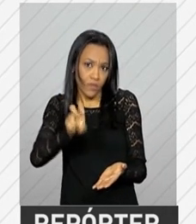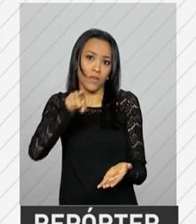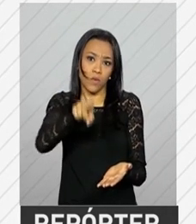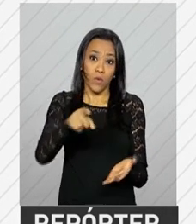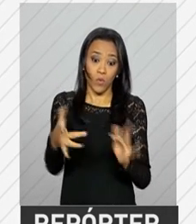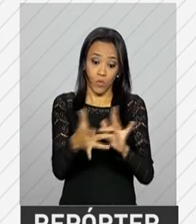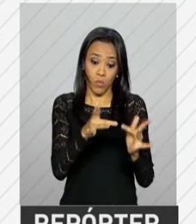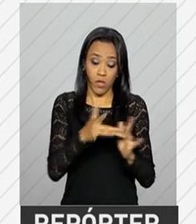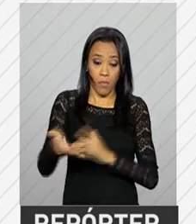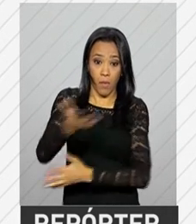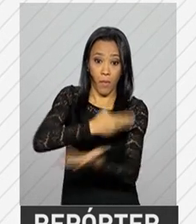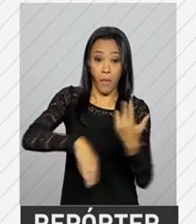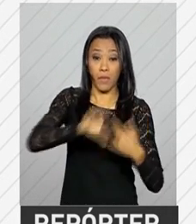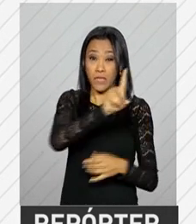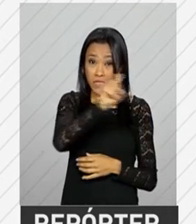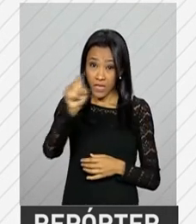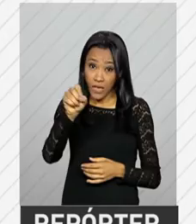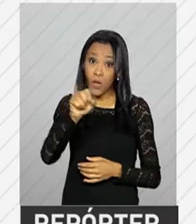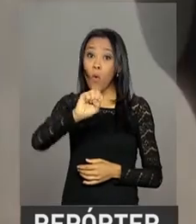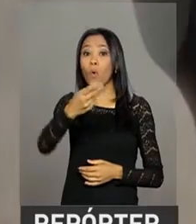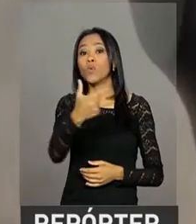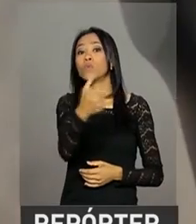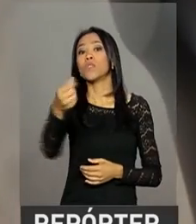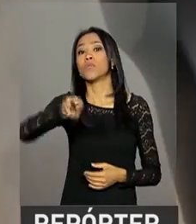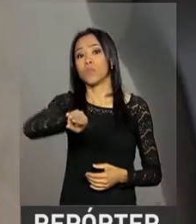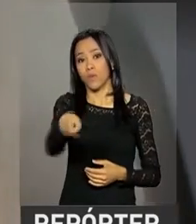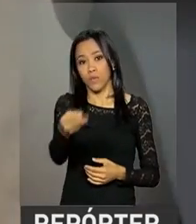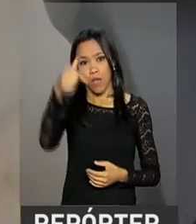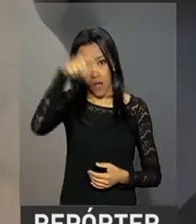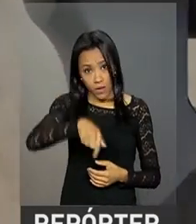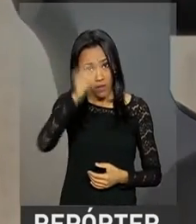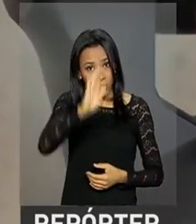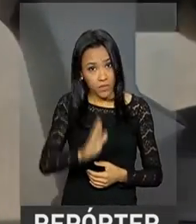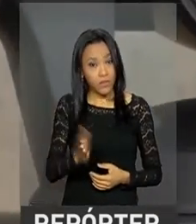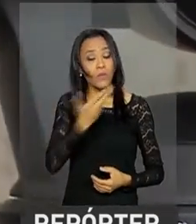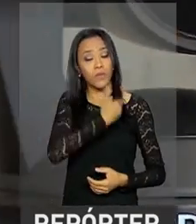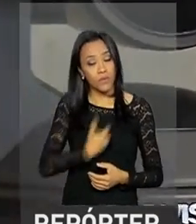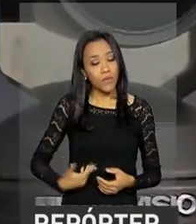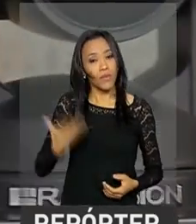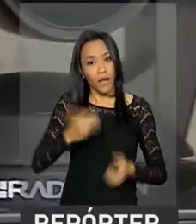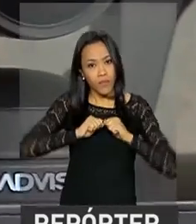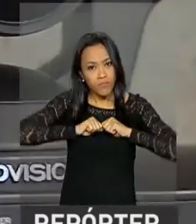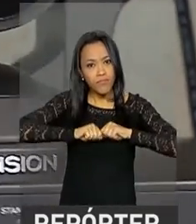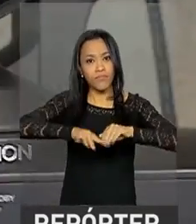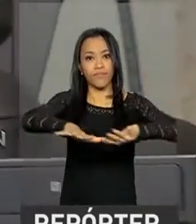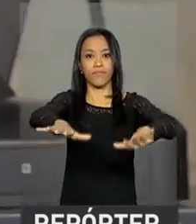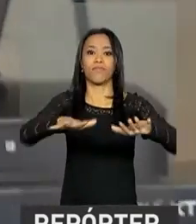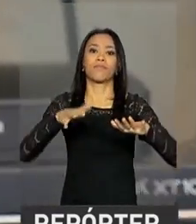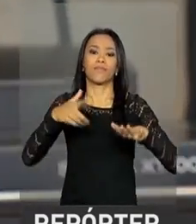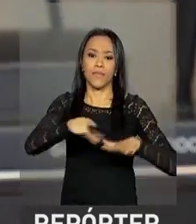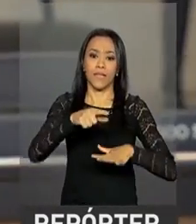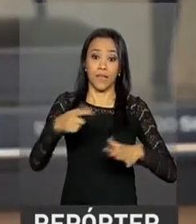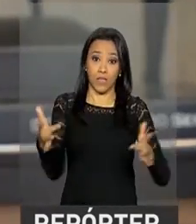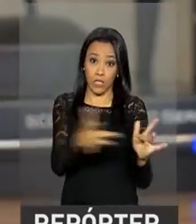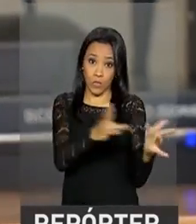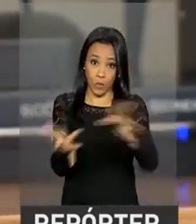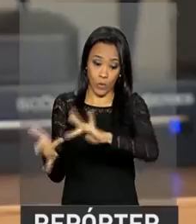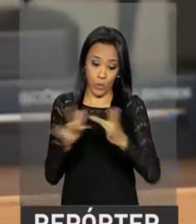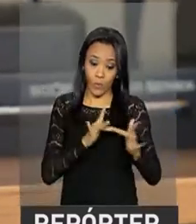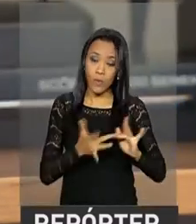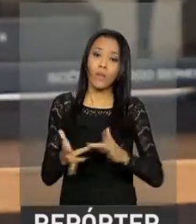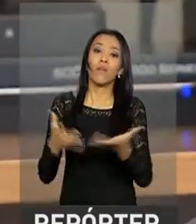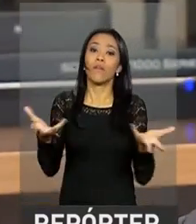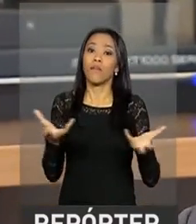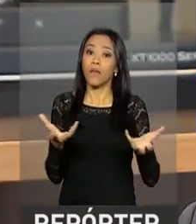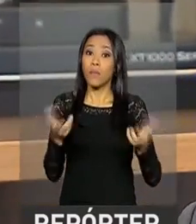ficar entre 100 e 200 milhões aqui no brasil o governo quer expandir as conexões máquina máquina e por isso